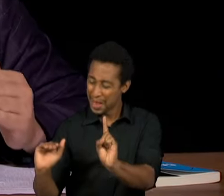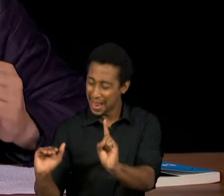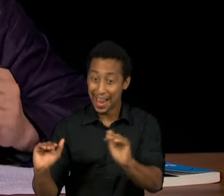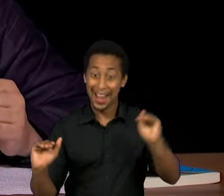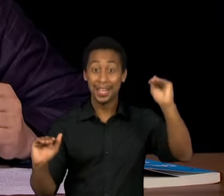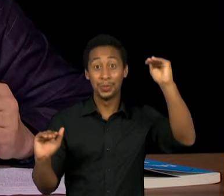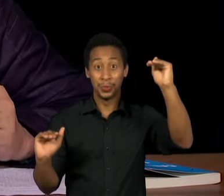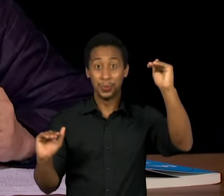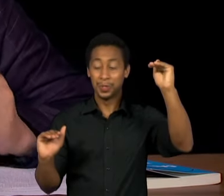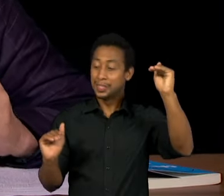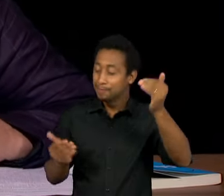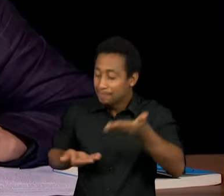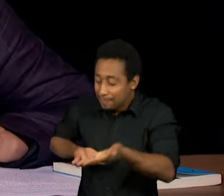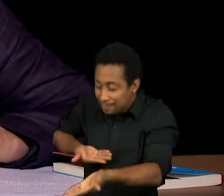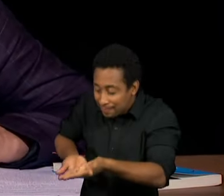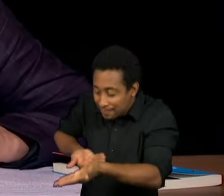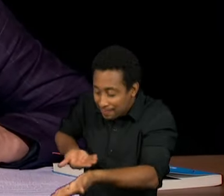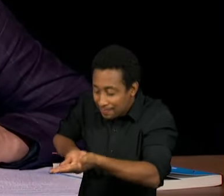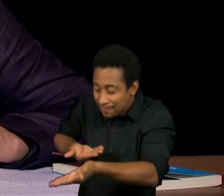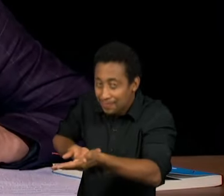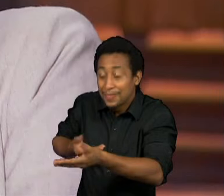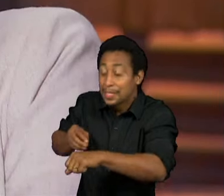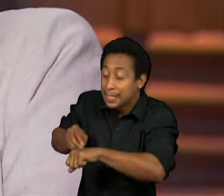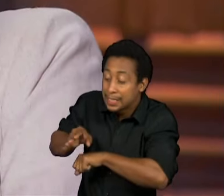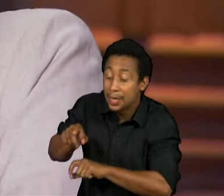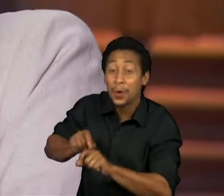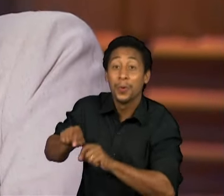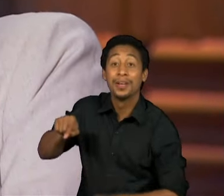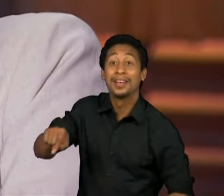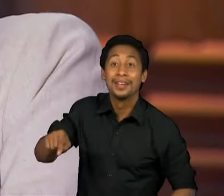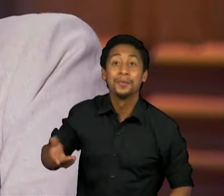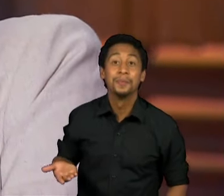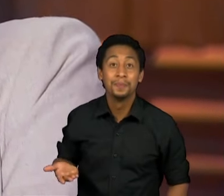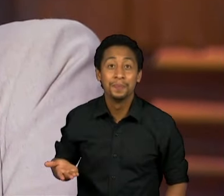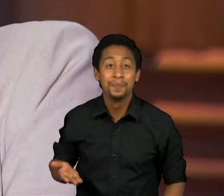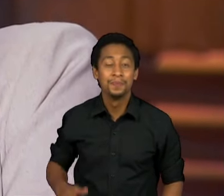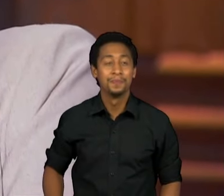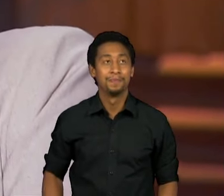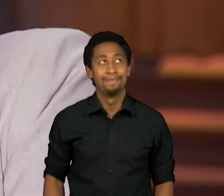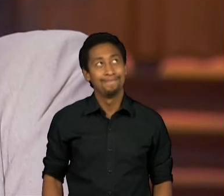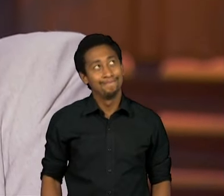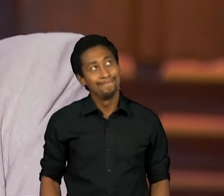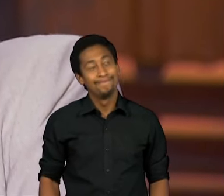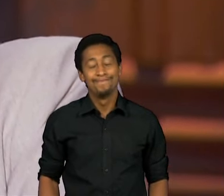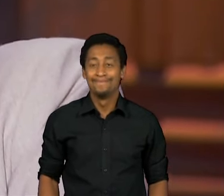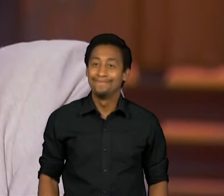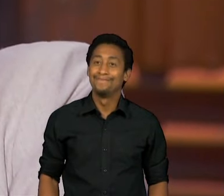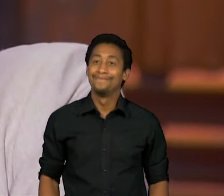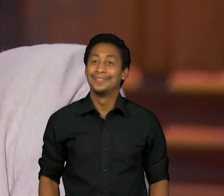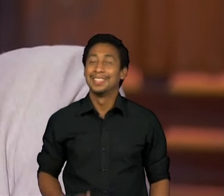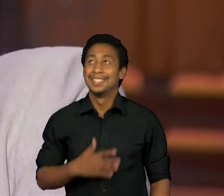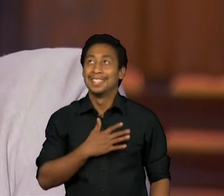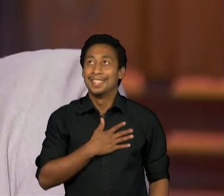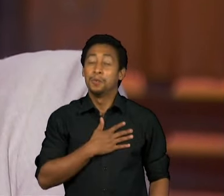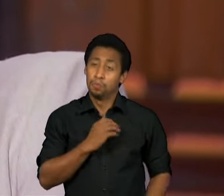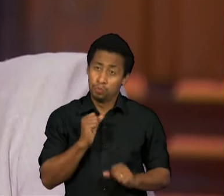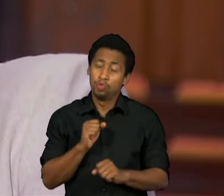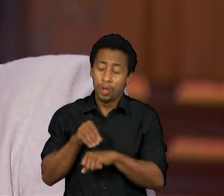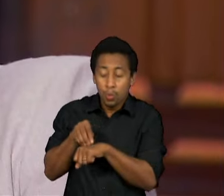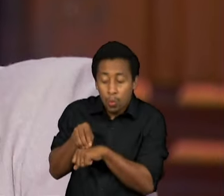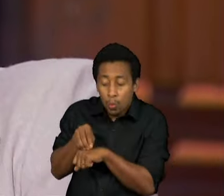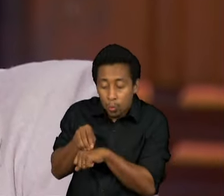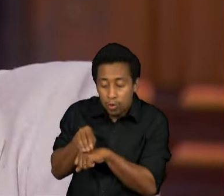começando aprender aquela nega o que você diria para ela E aí talvez eu dissesse para ela não